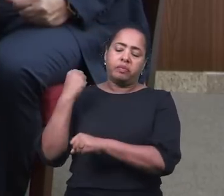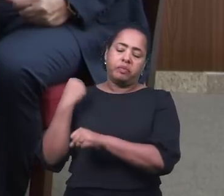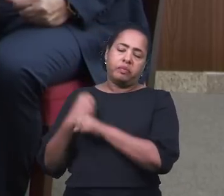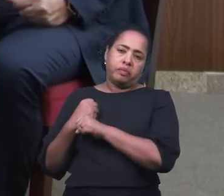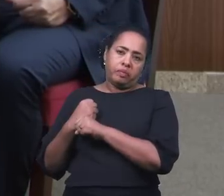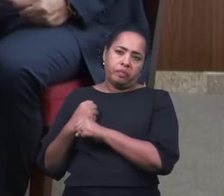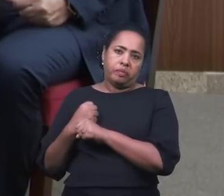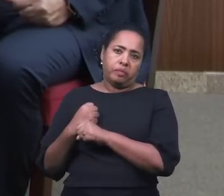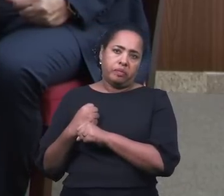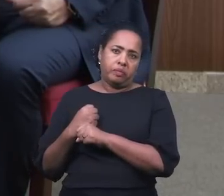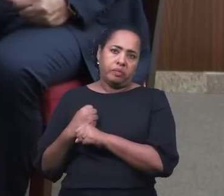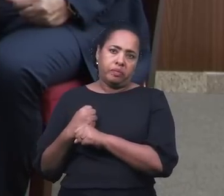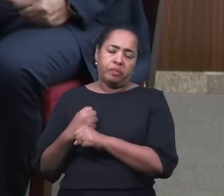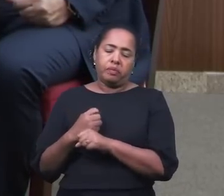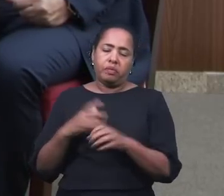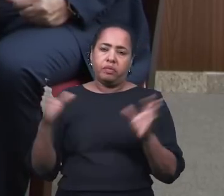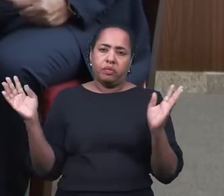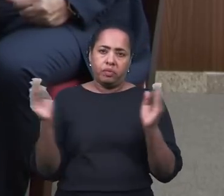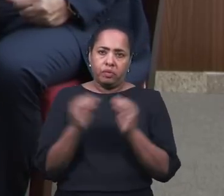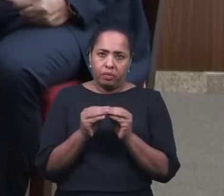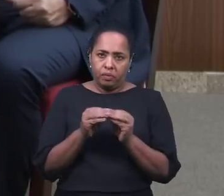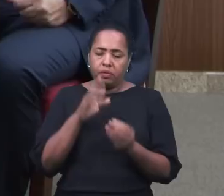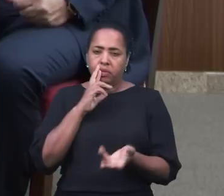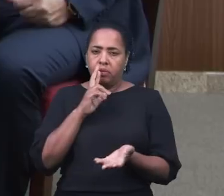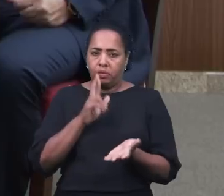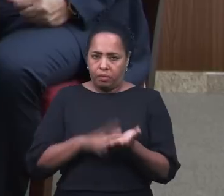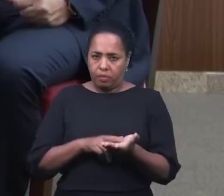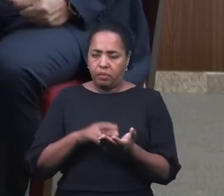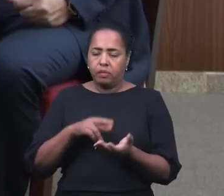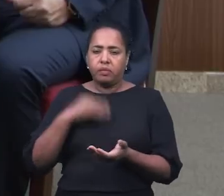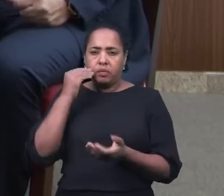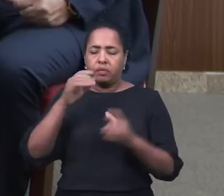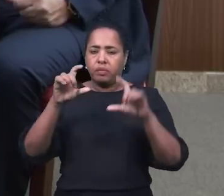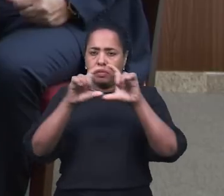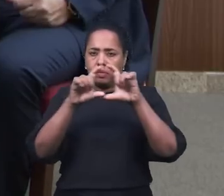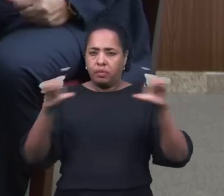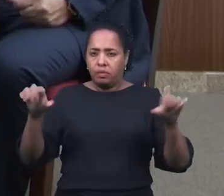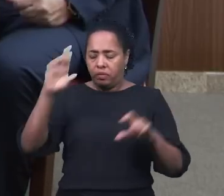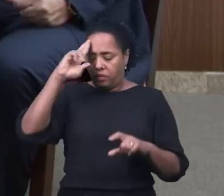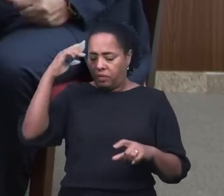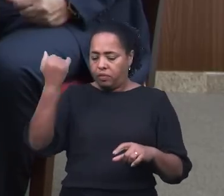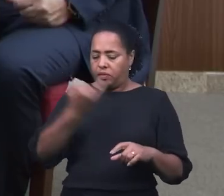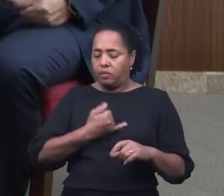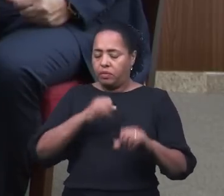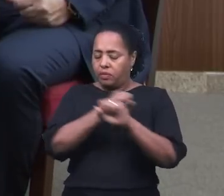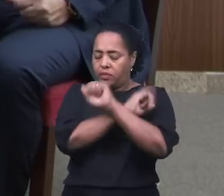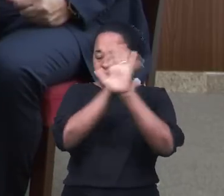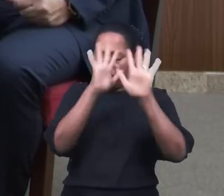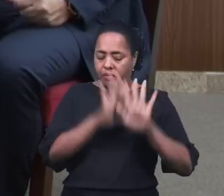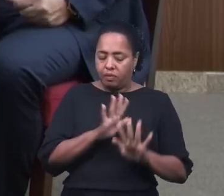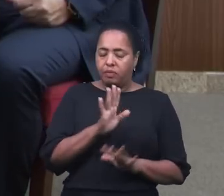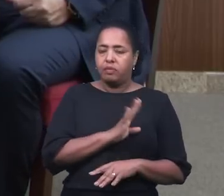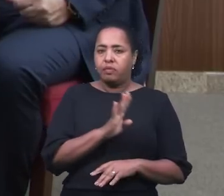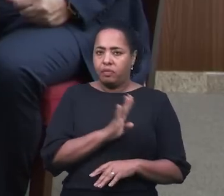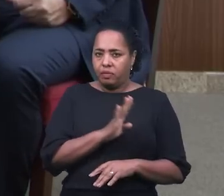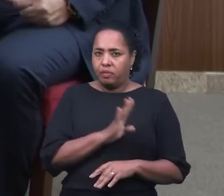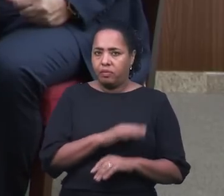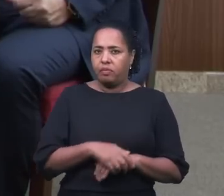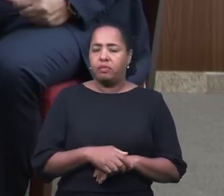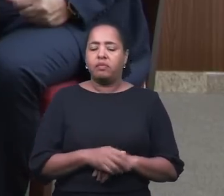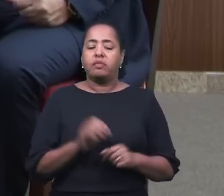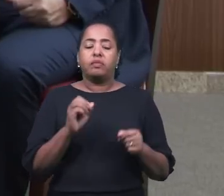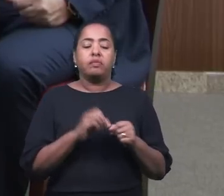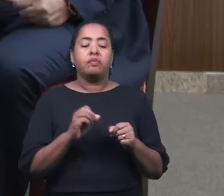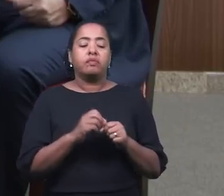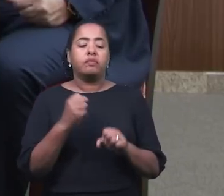atrás, e eu vou apenas resumir o resultado dessa experiência em uma frase que o Senhor falou de forma clara ao meu coração: faz